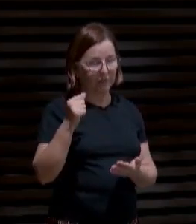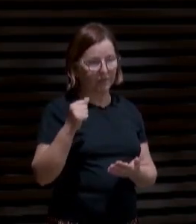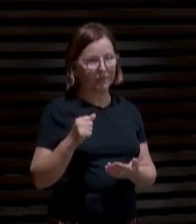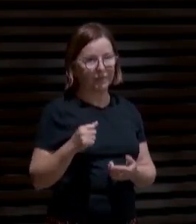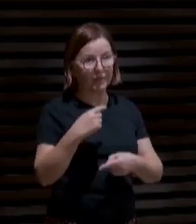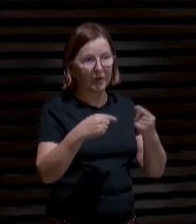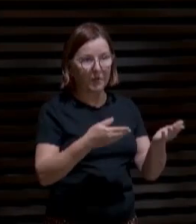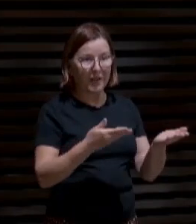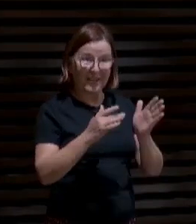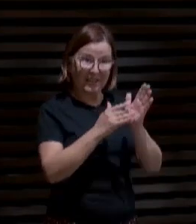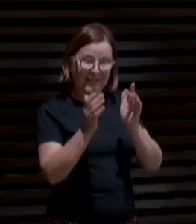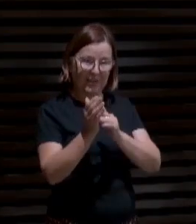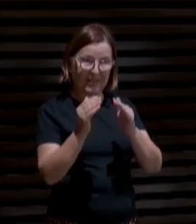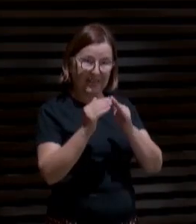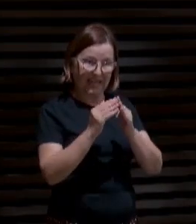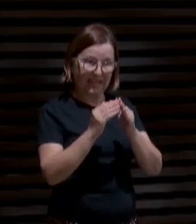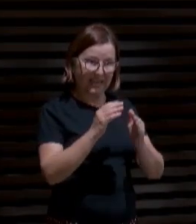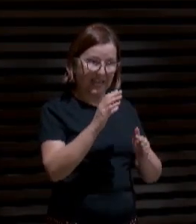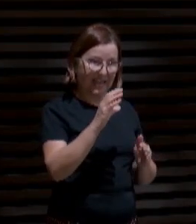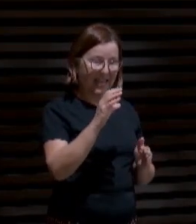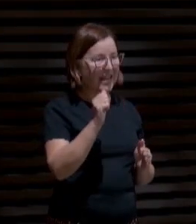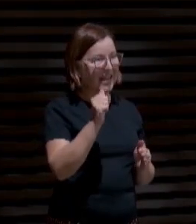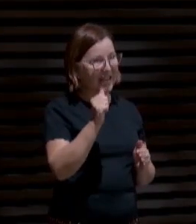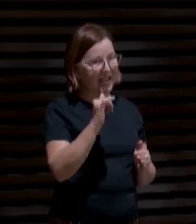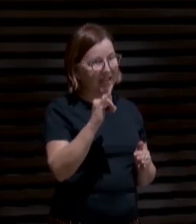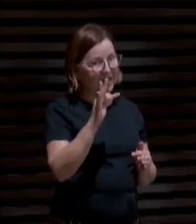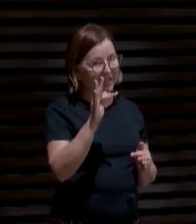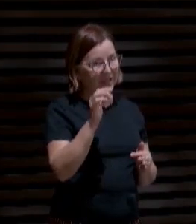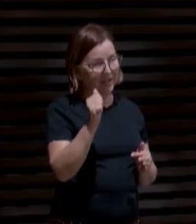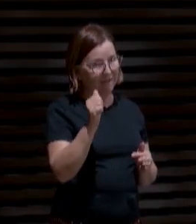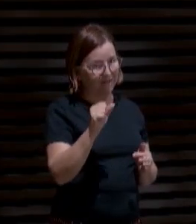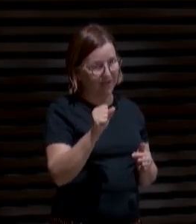levaram Jesus da casa de Caifás para o pretório.